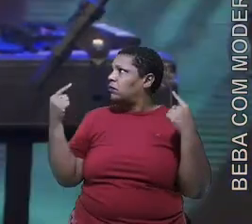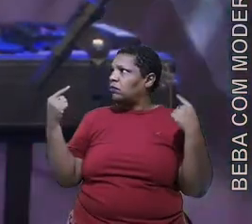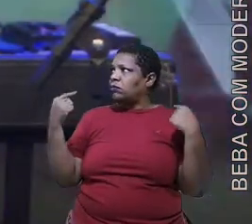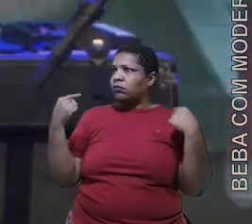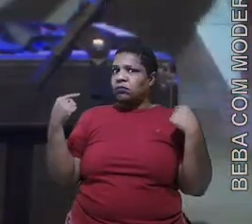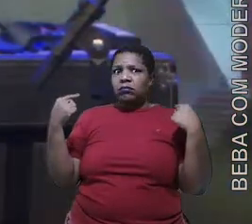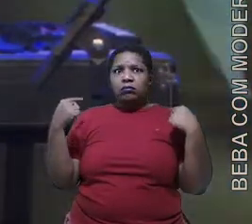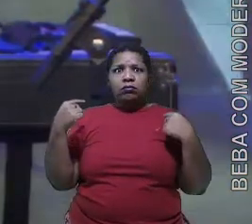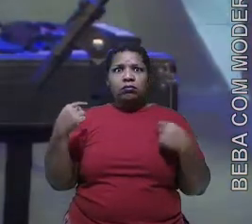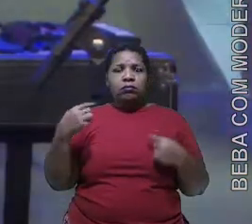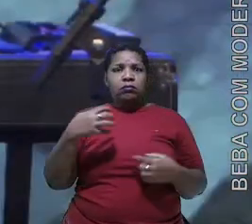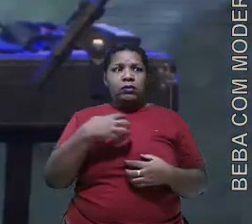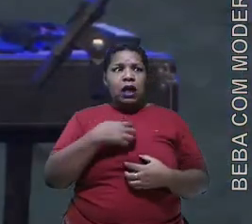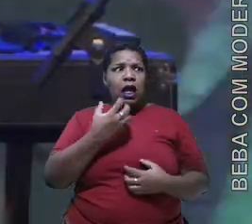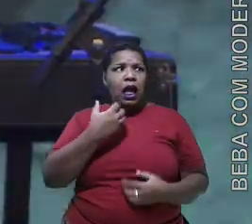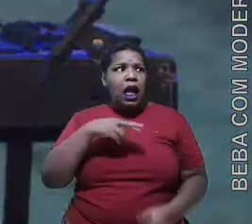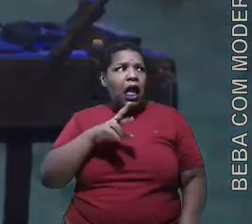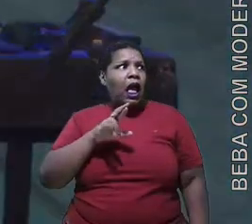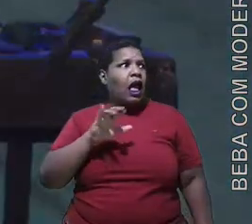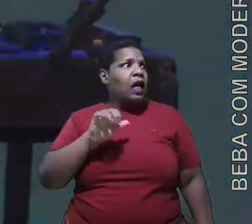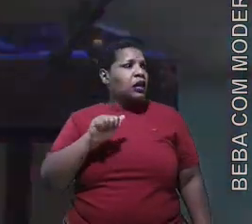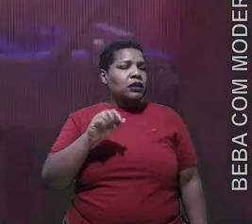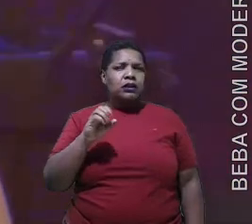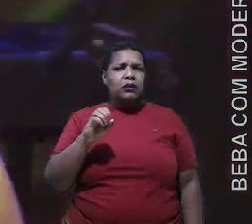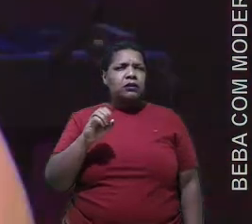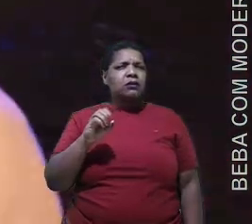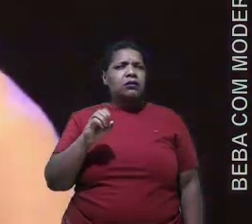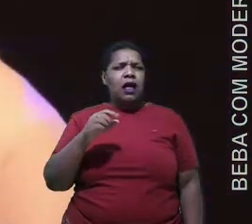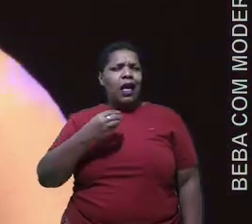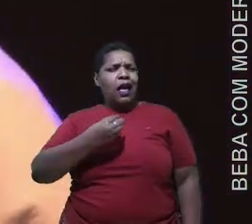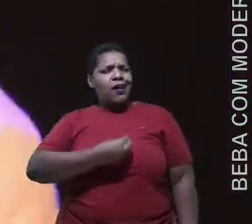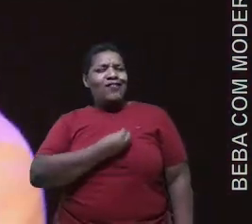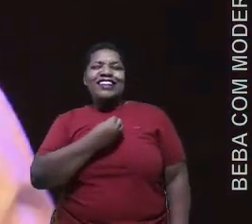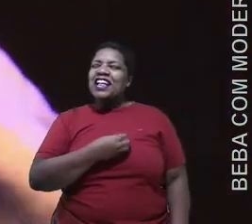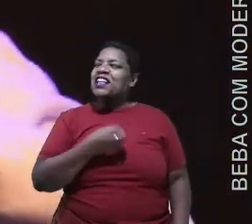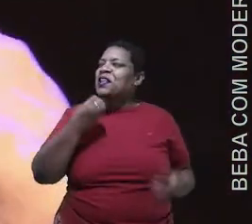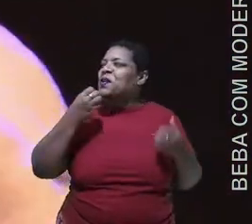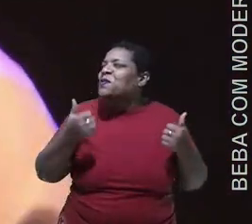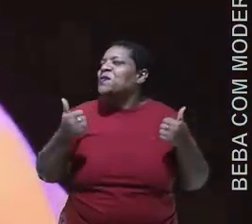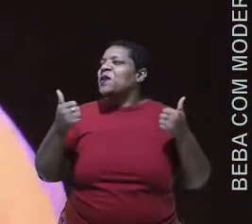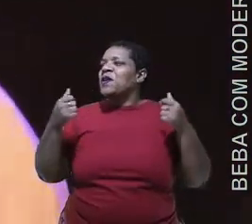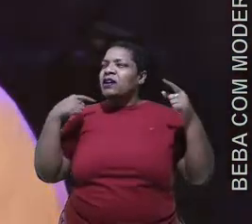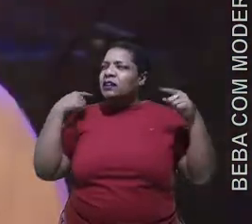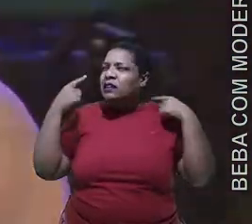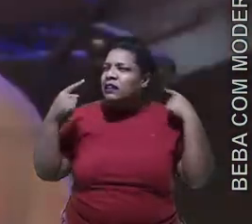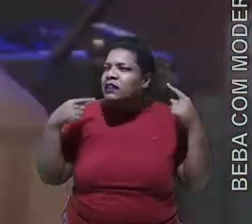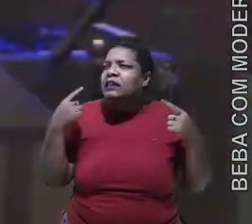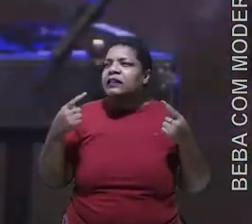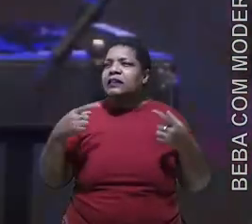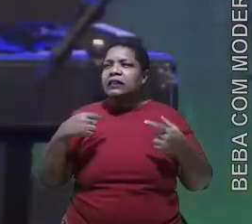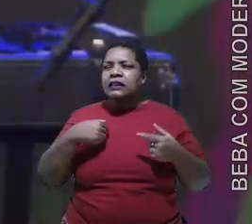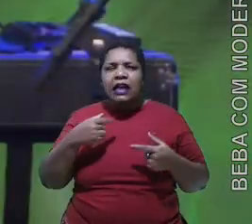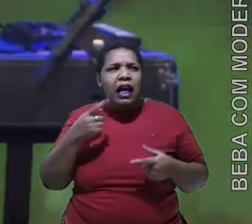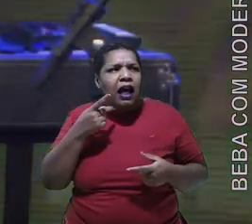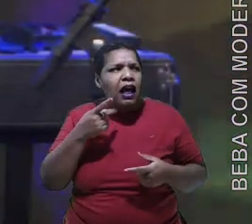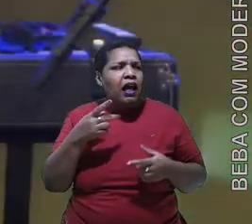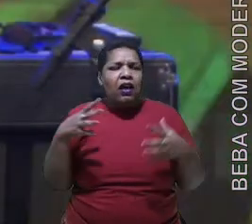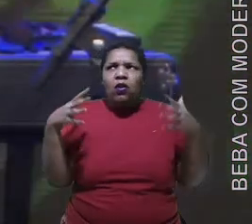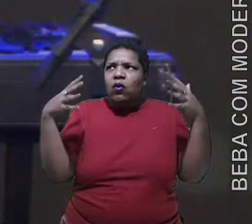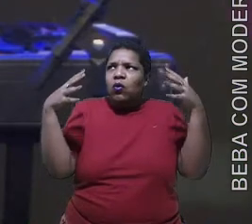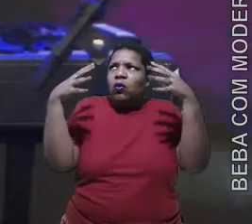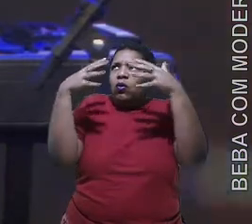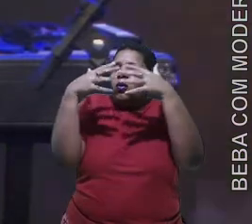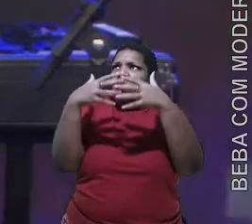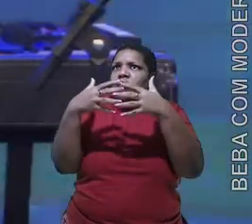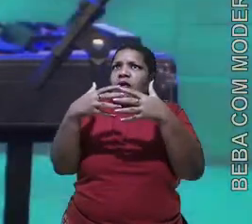me ação a vida do Boca calada com